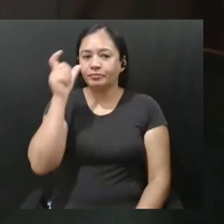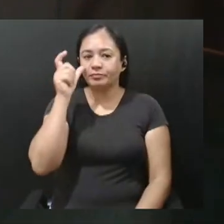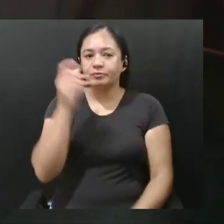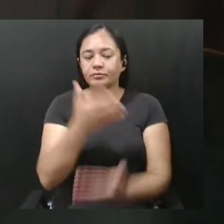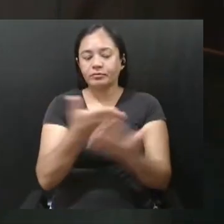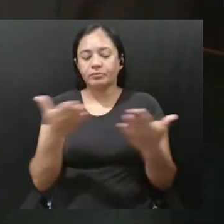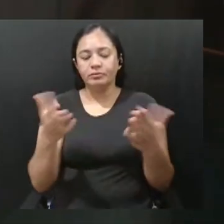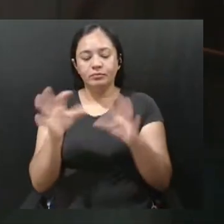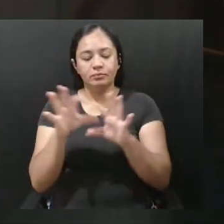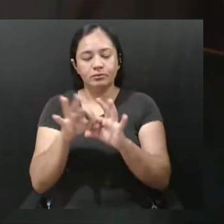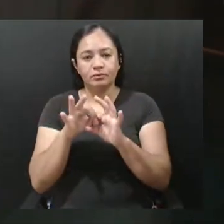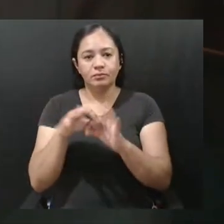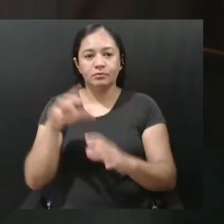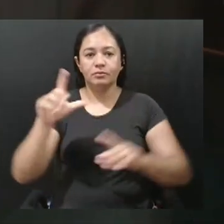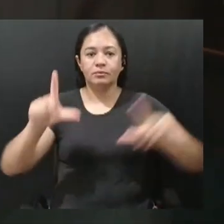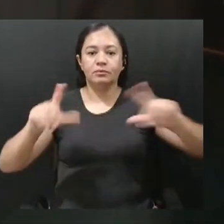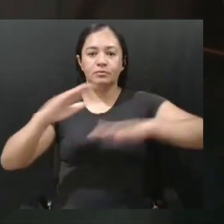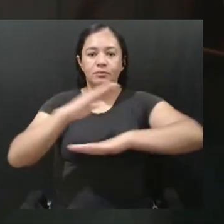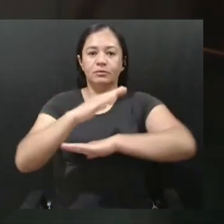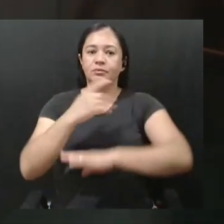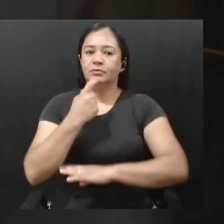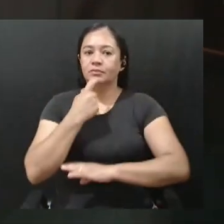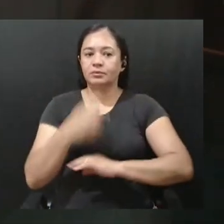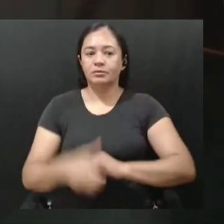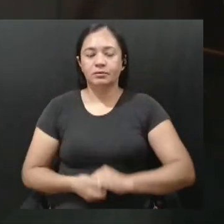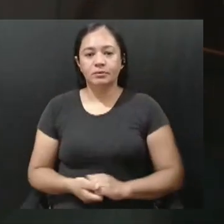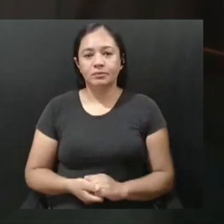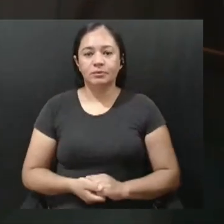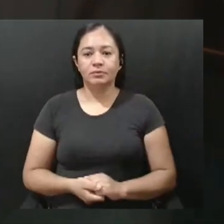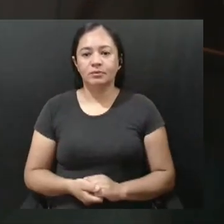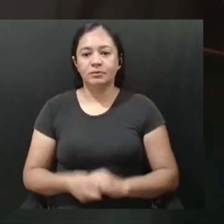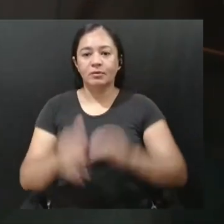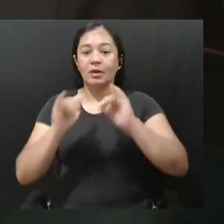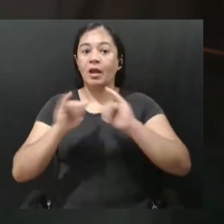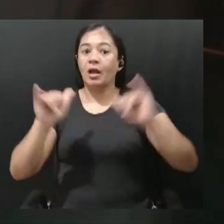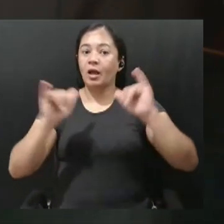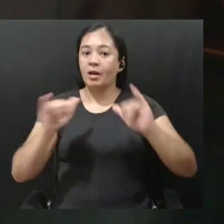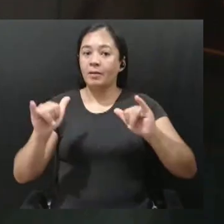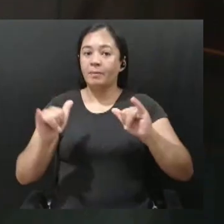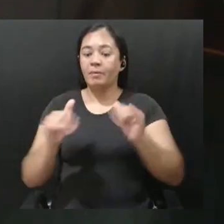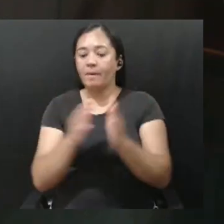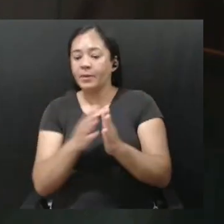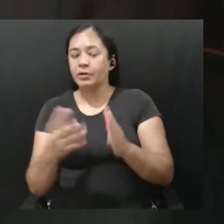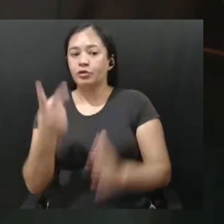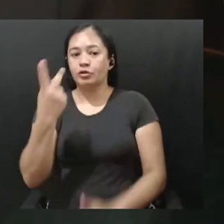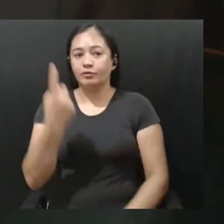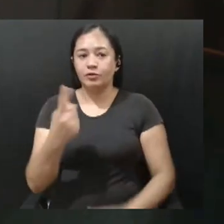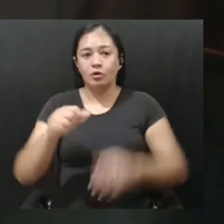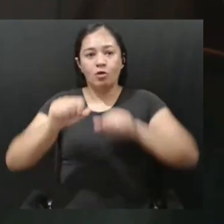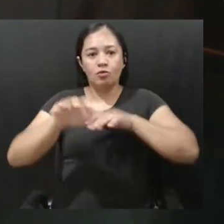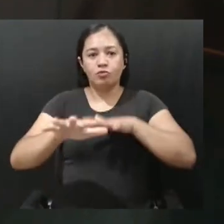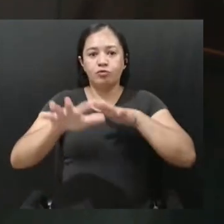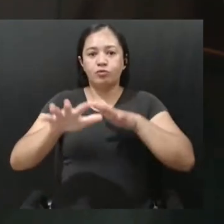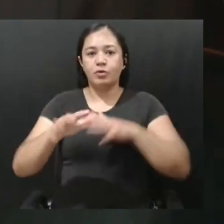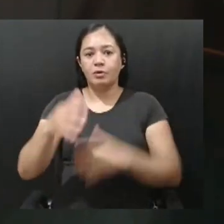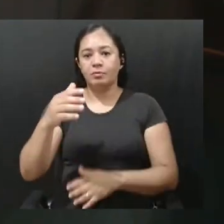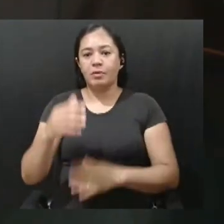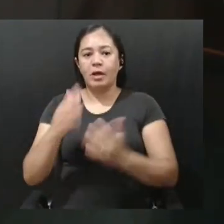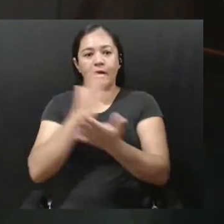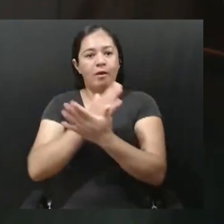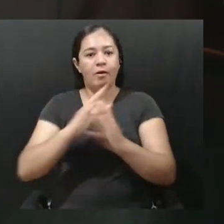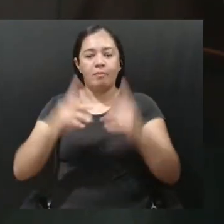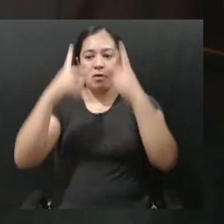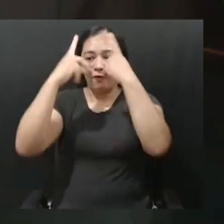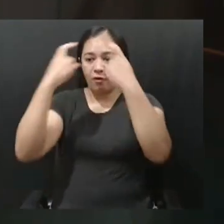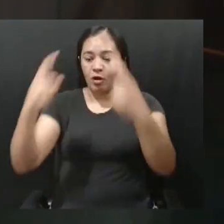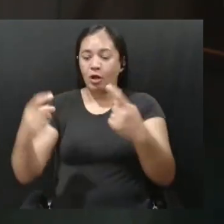Câmara Campinas. Olha só, a campanha estadual 21 Dias de Ativismo pelo Fim da Violência contra Mulheres e Meninas foi lançada em